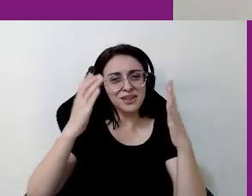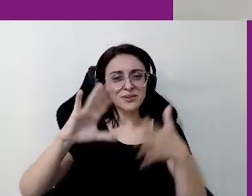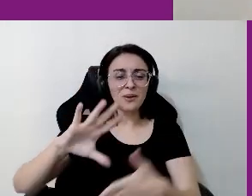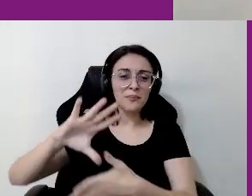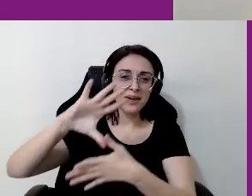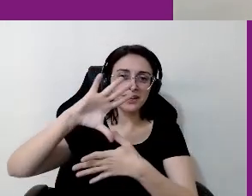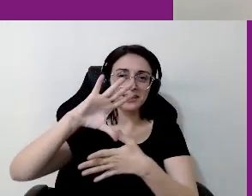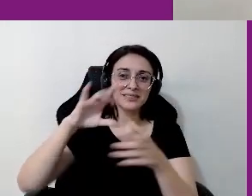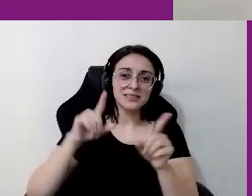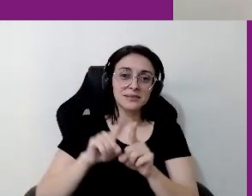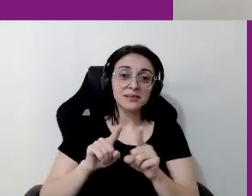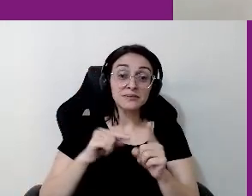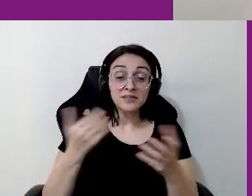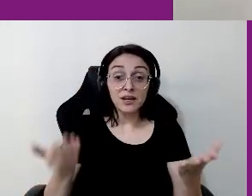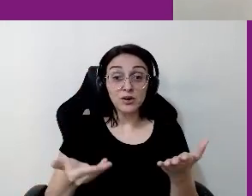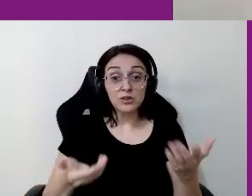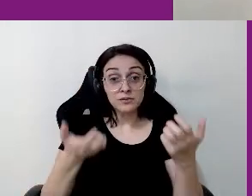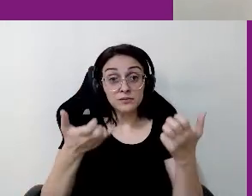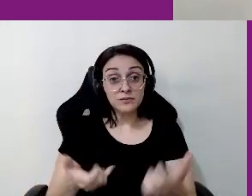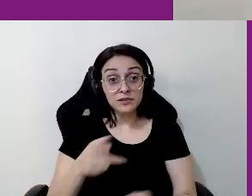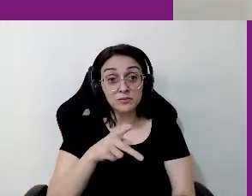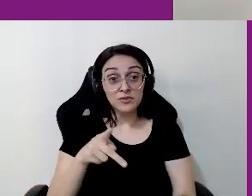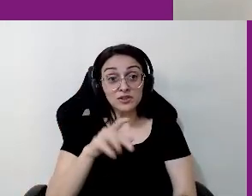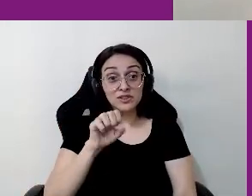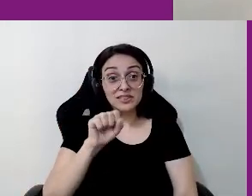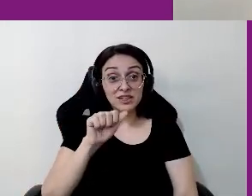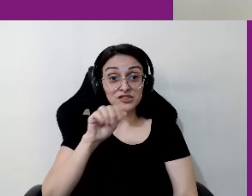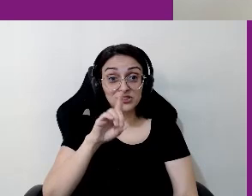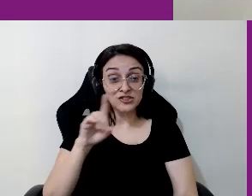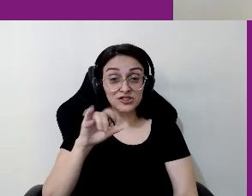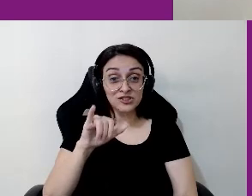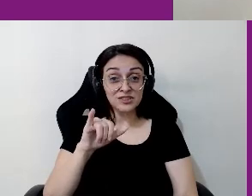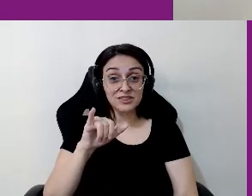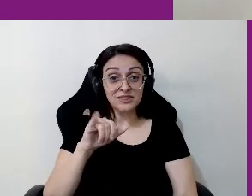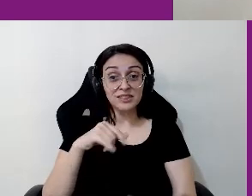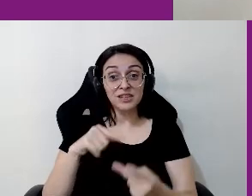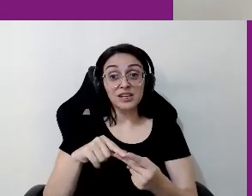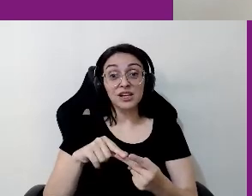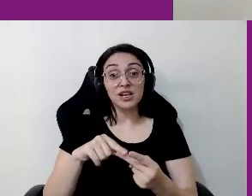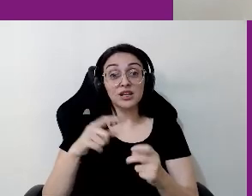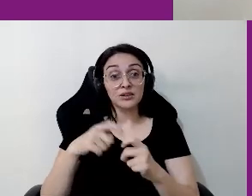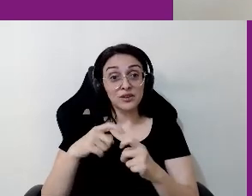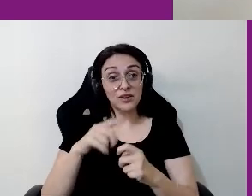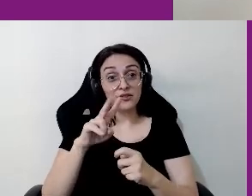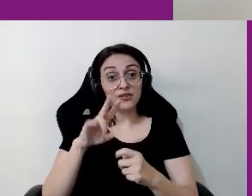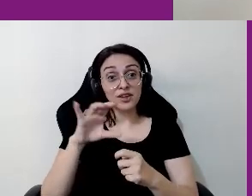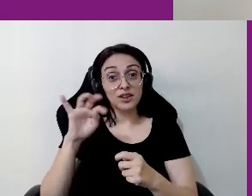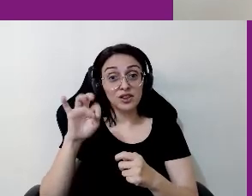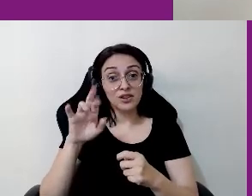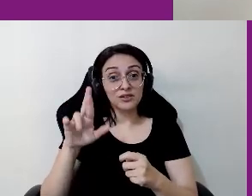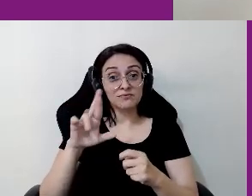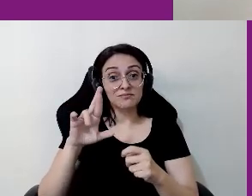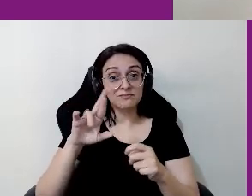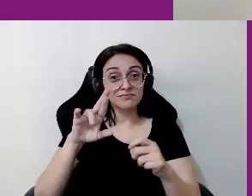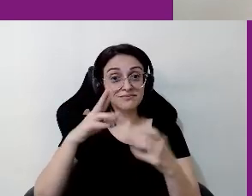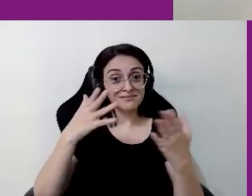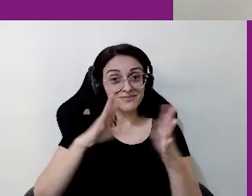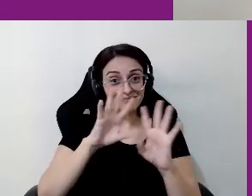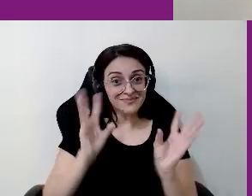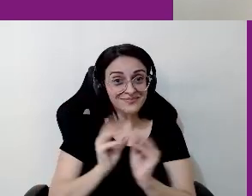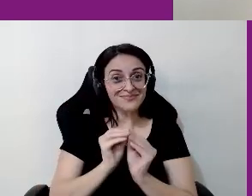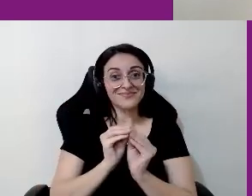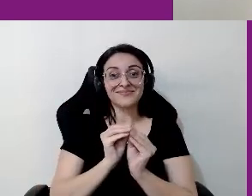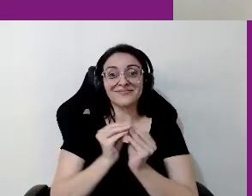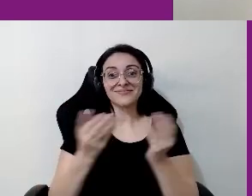Américas, né? E eu passo a palavra para o professor Sadi professor e doutor Vitor para eles